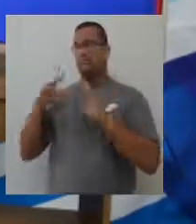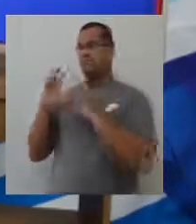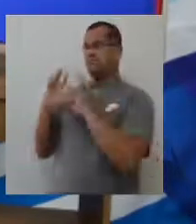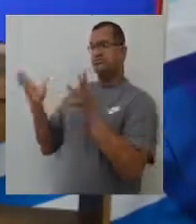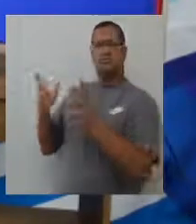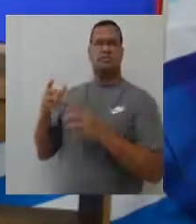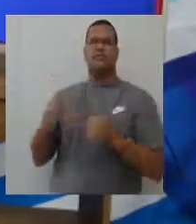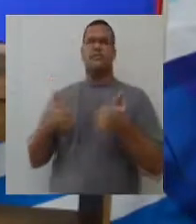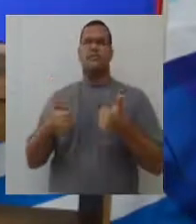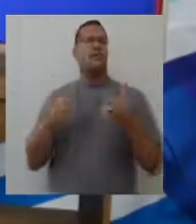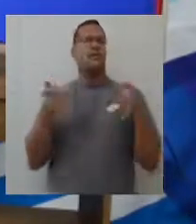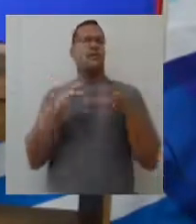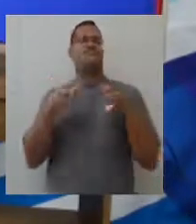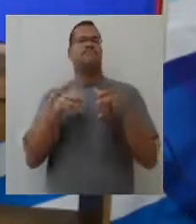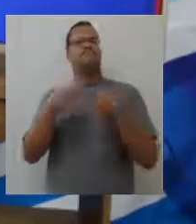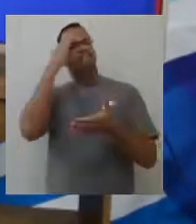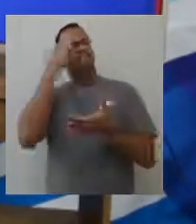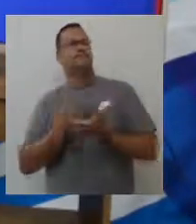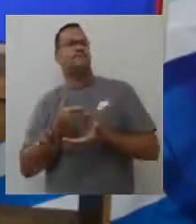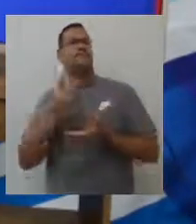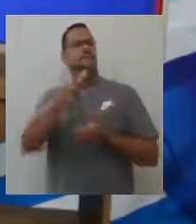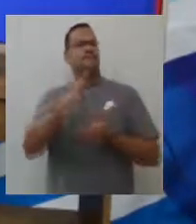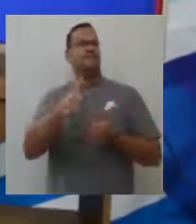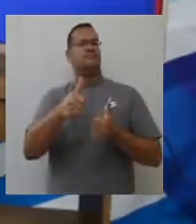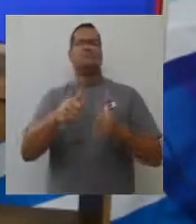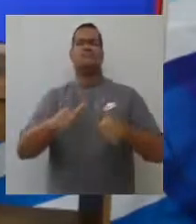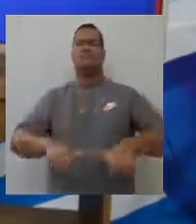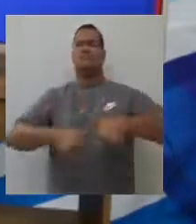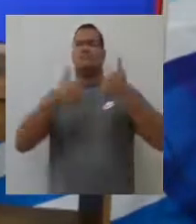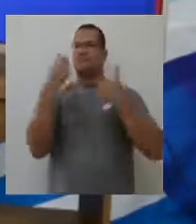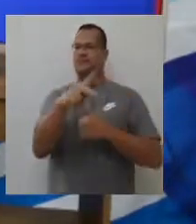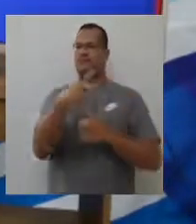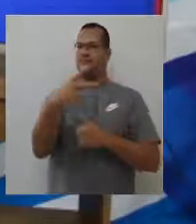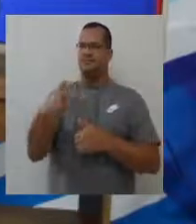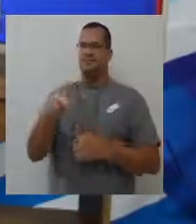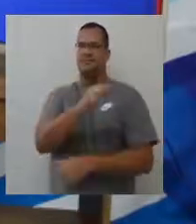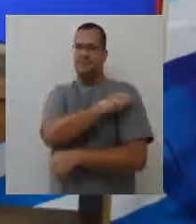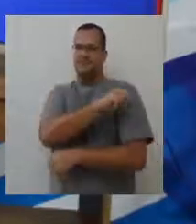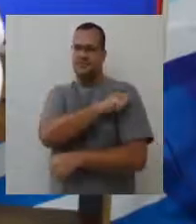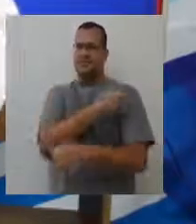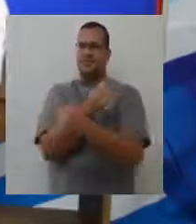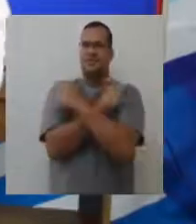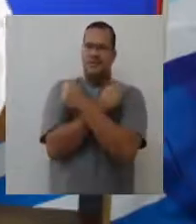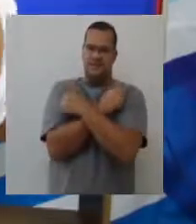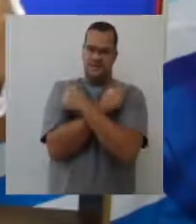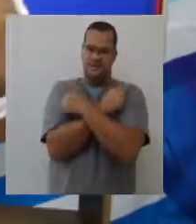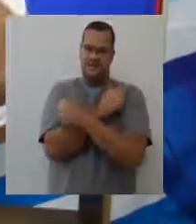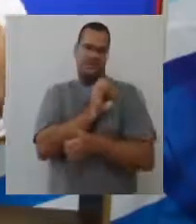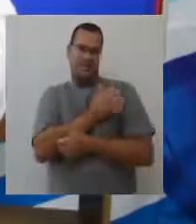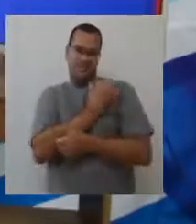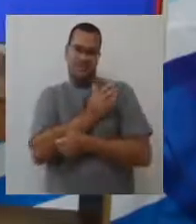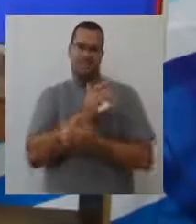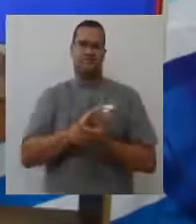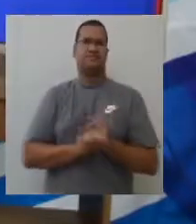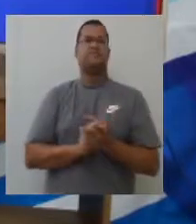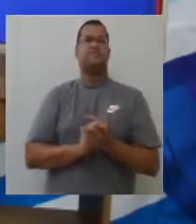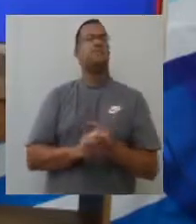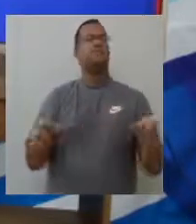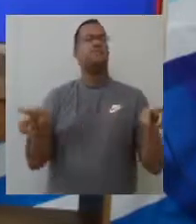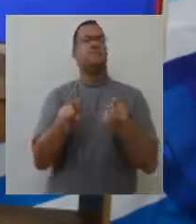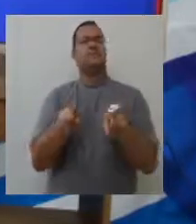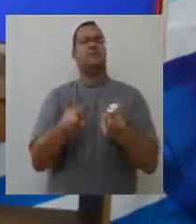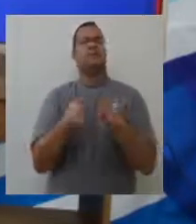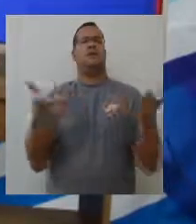equipe maravilhosa, acreditando, e tudo isso é para você, amigo estudante. Um abraço no teu coração. E agora eu quero